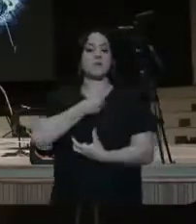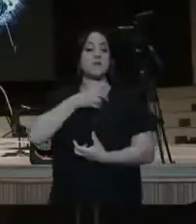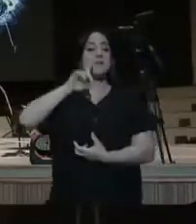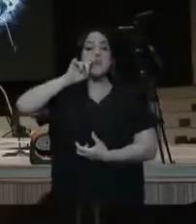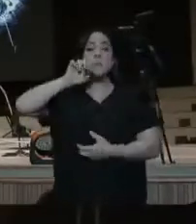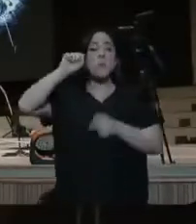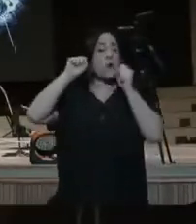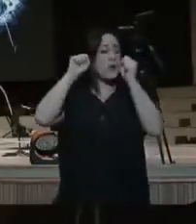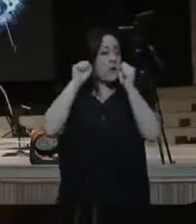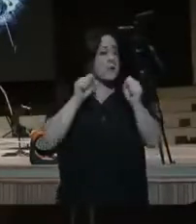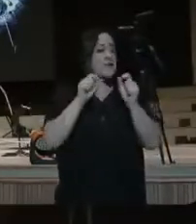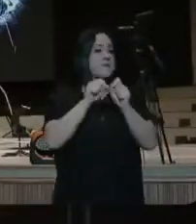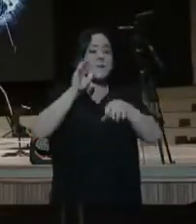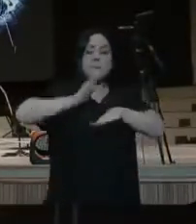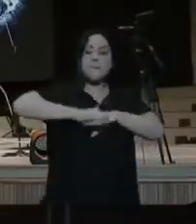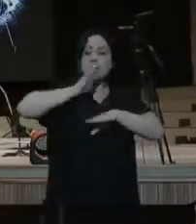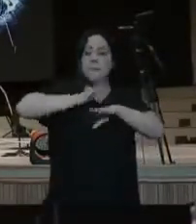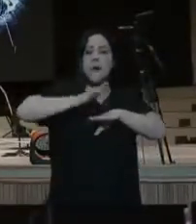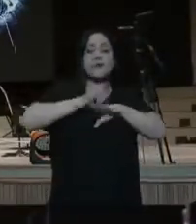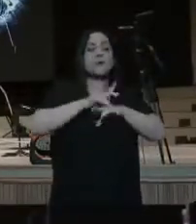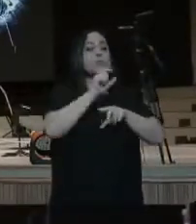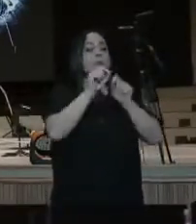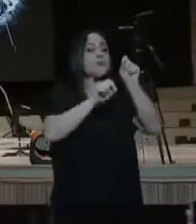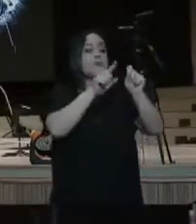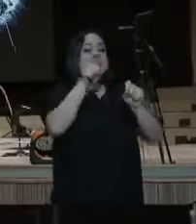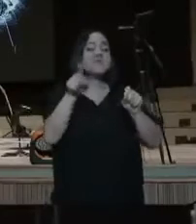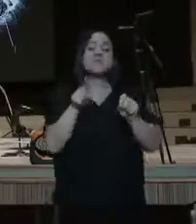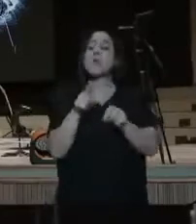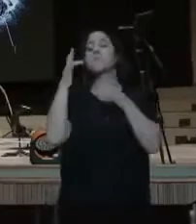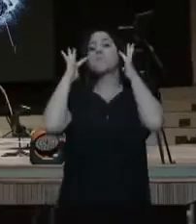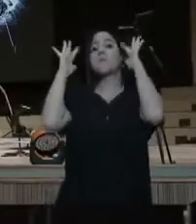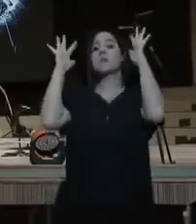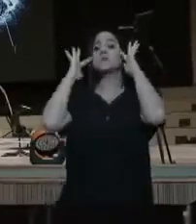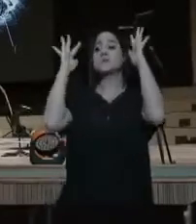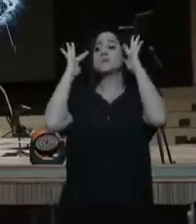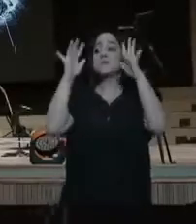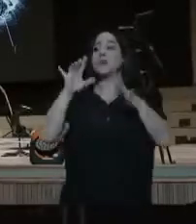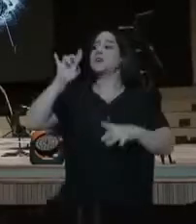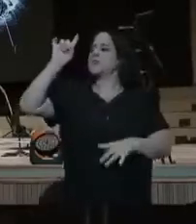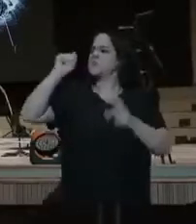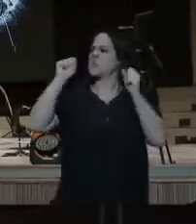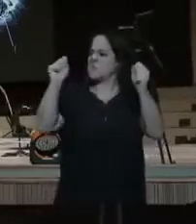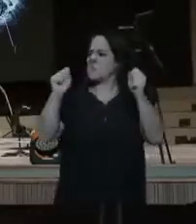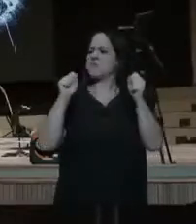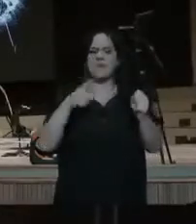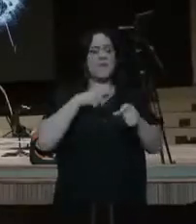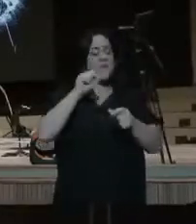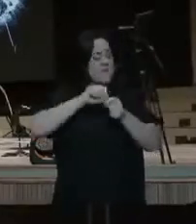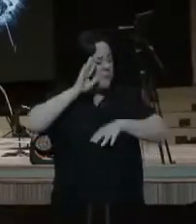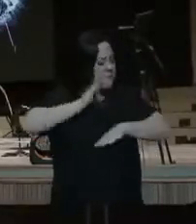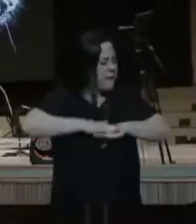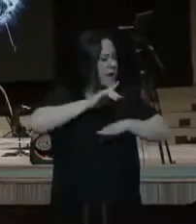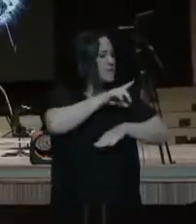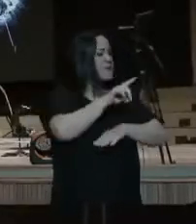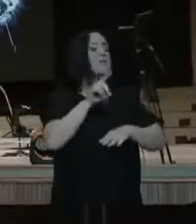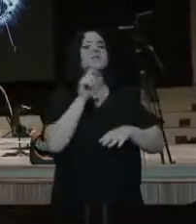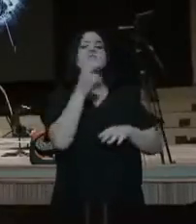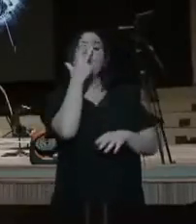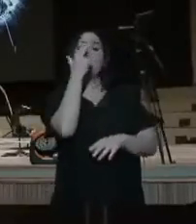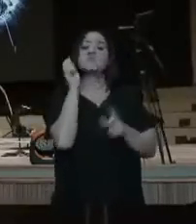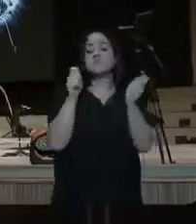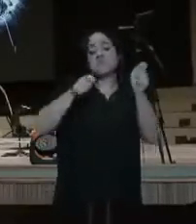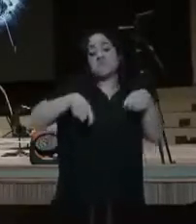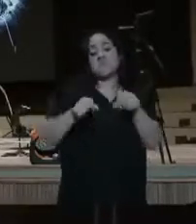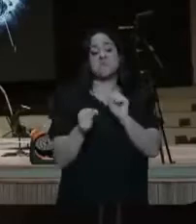para fazer mais do que você espera da sua vida ele é poderoso para fazer mais do que você acha que é